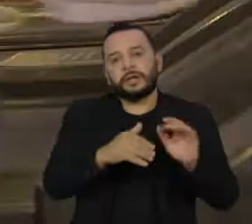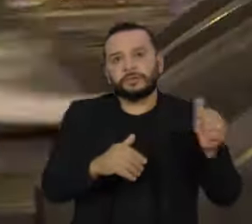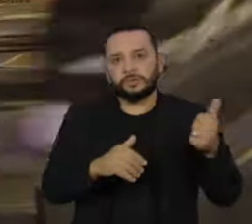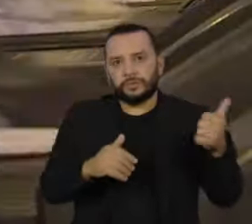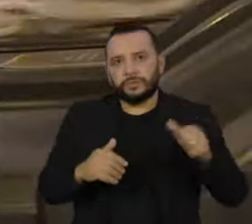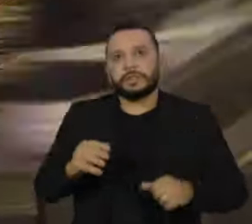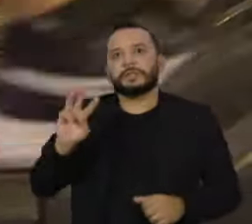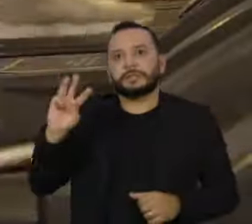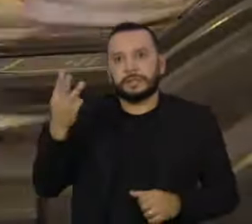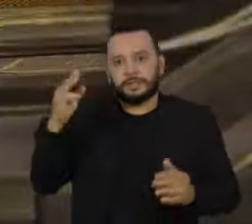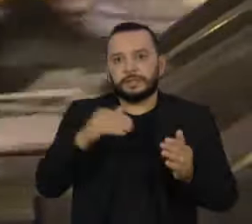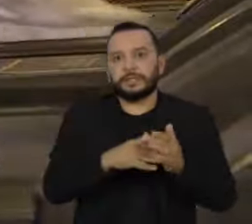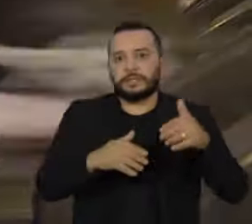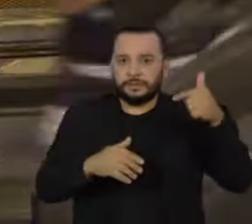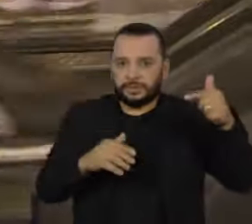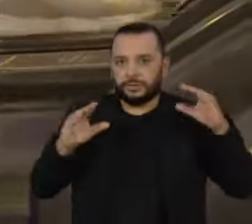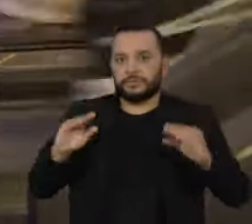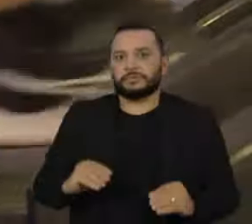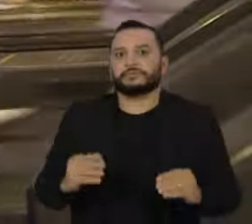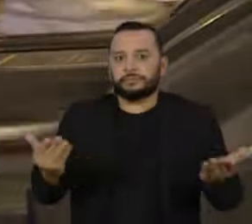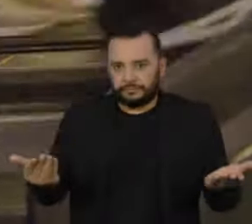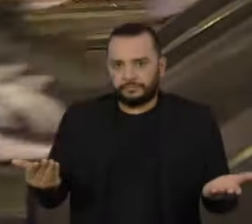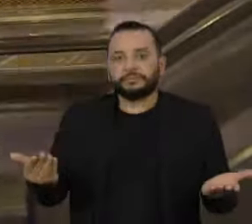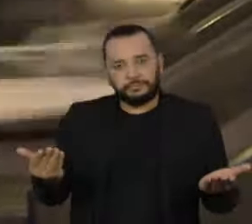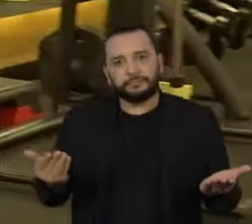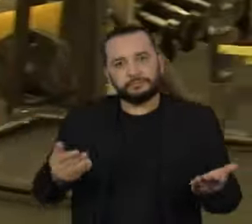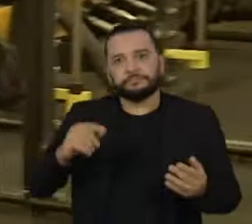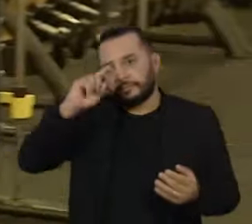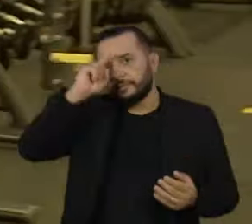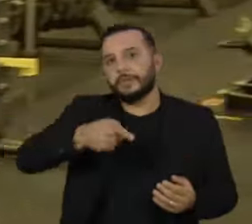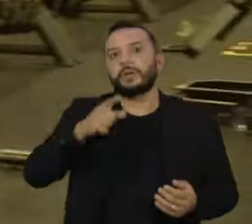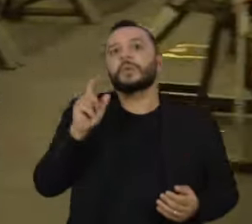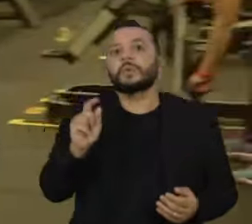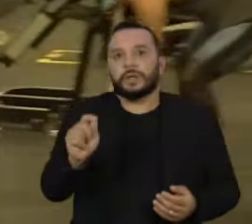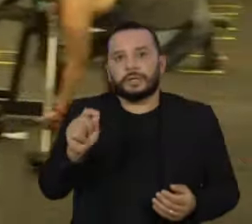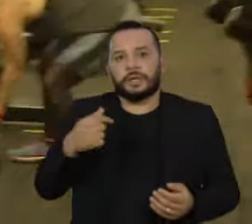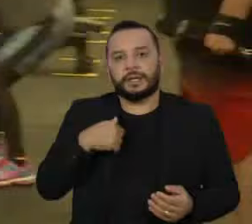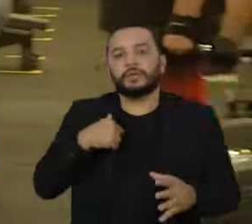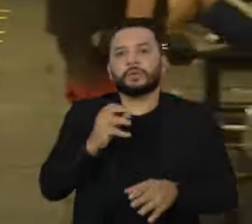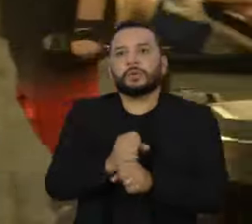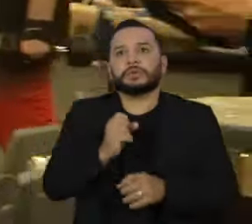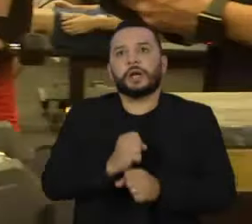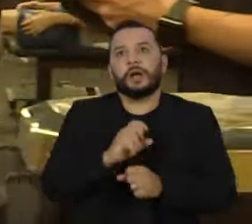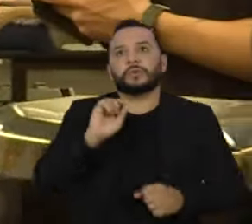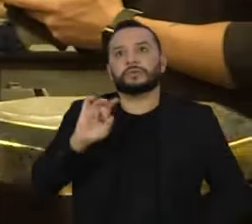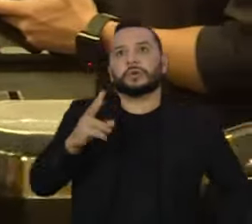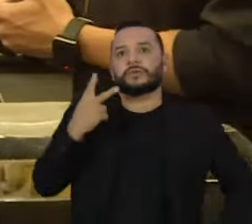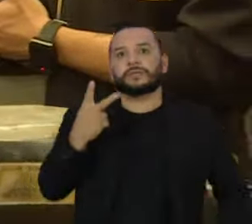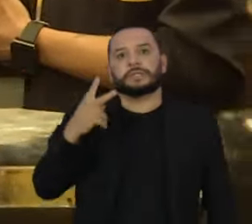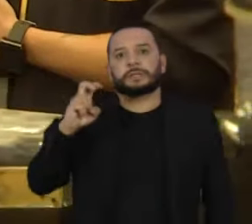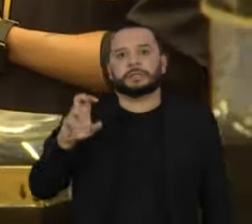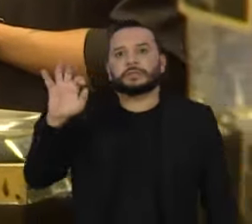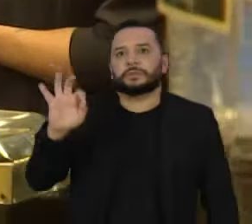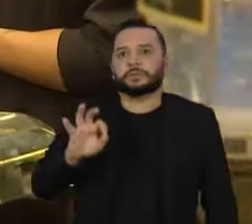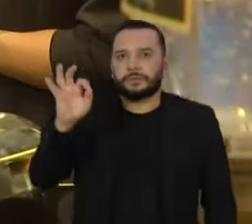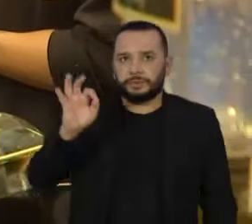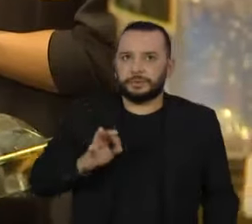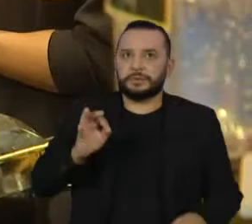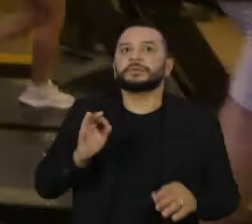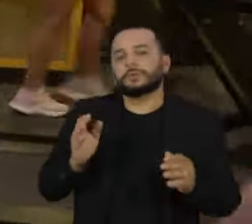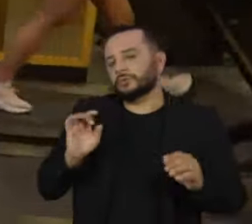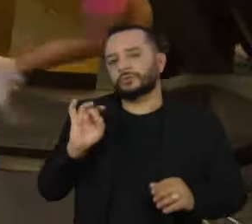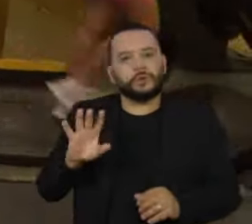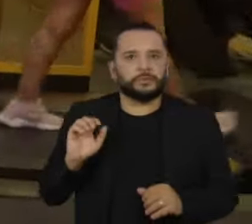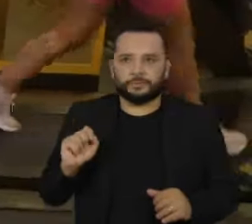da tarde às 7 da noite. A determinação também exige que a ocupação máxima seja de 25% nesses